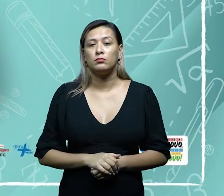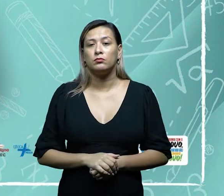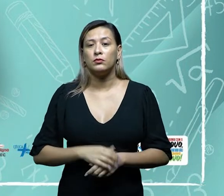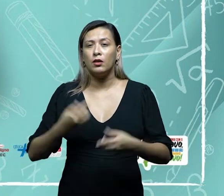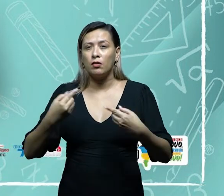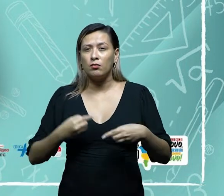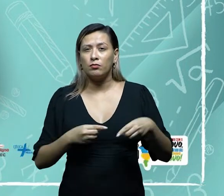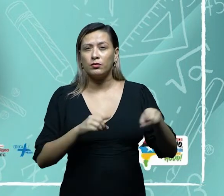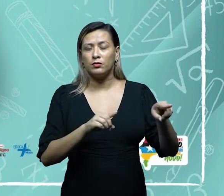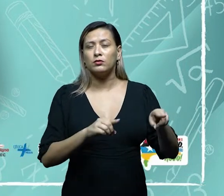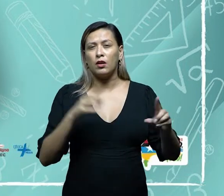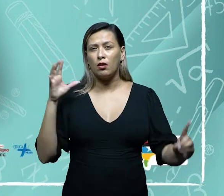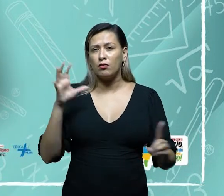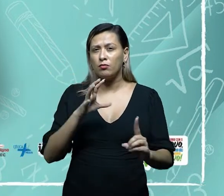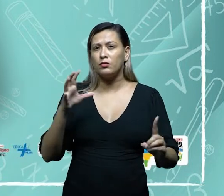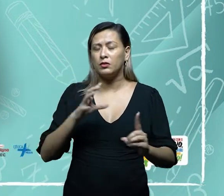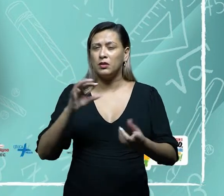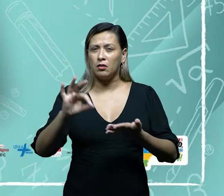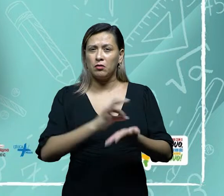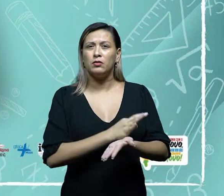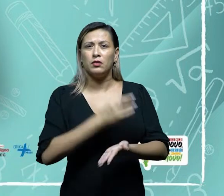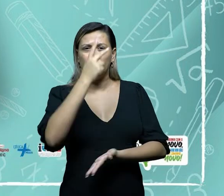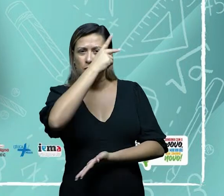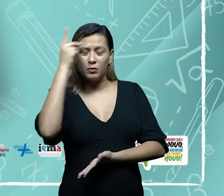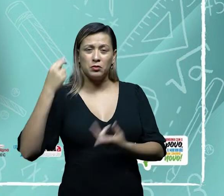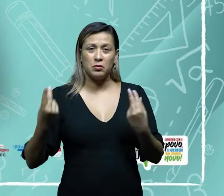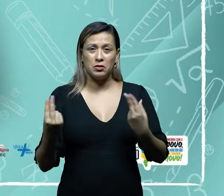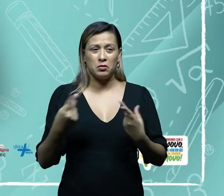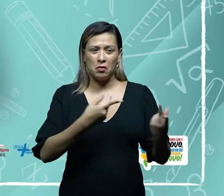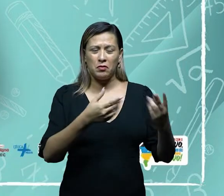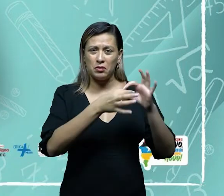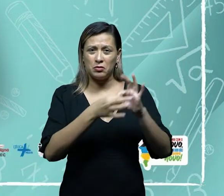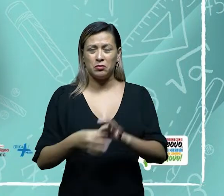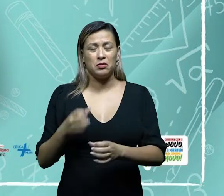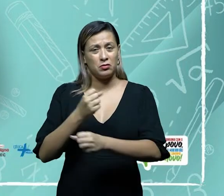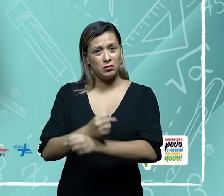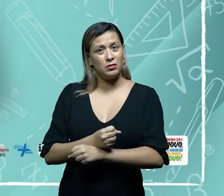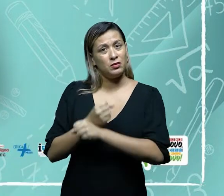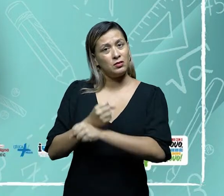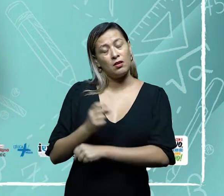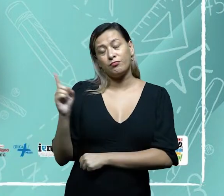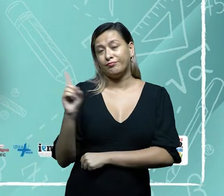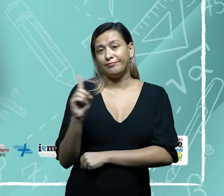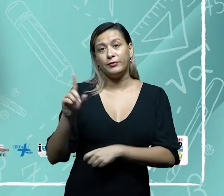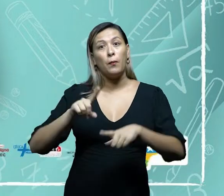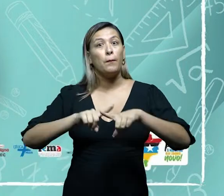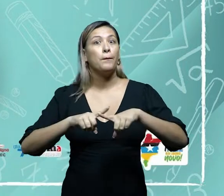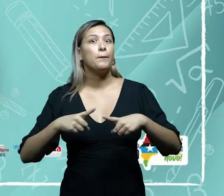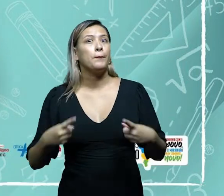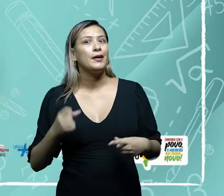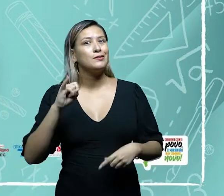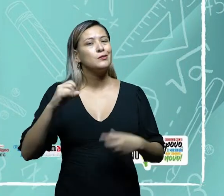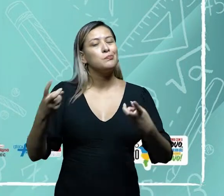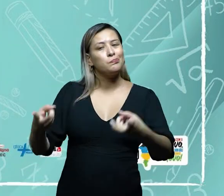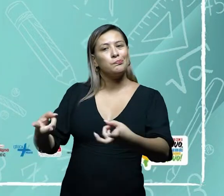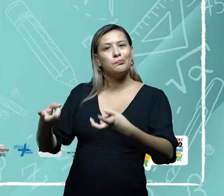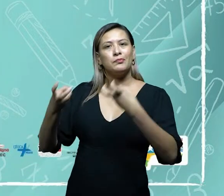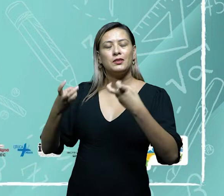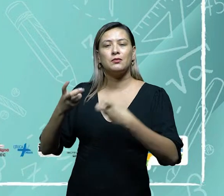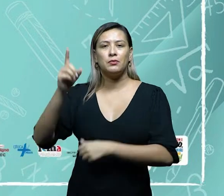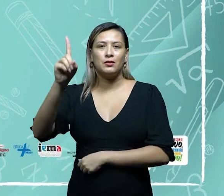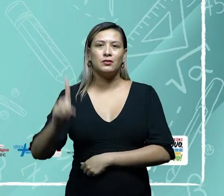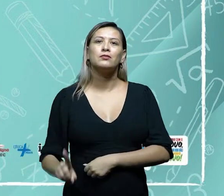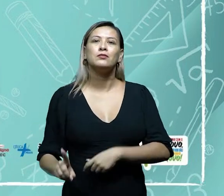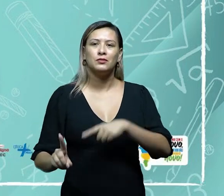de maneira alguma, ele pode contratar pessoas naquelas situações análogas a de escravo. Mas, se ele ver que aquele direito está sendo